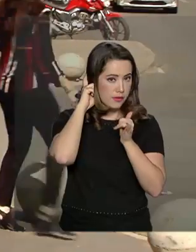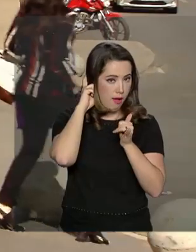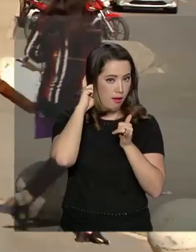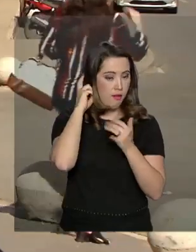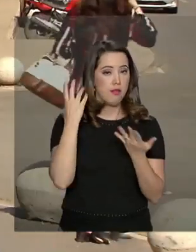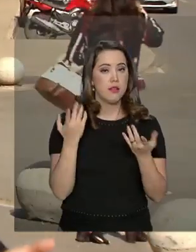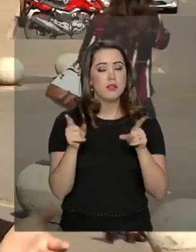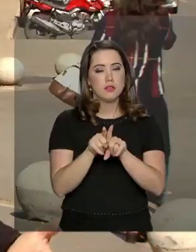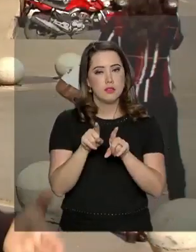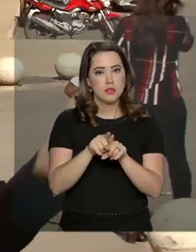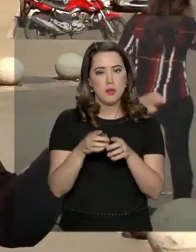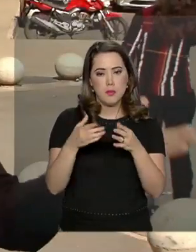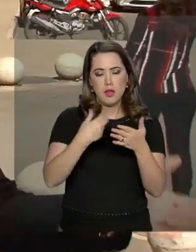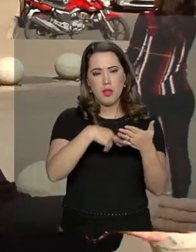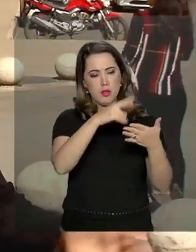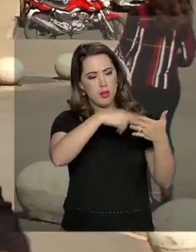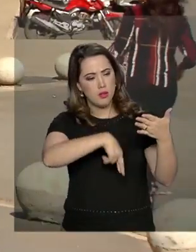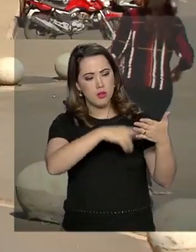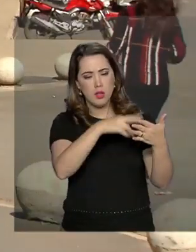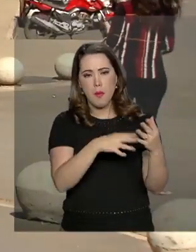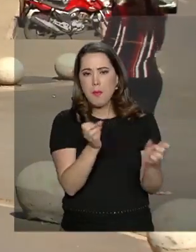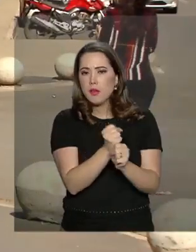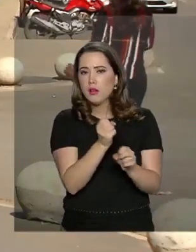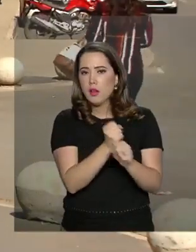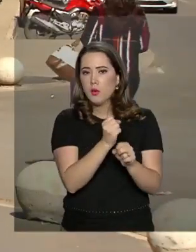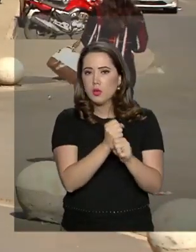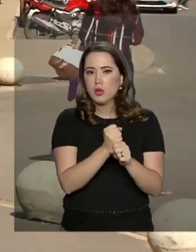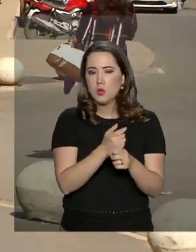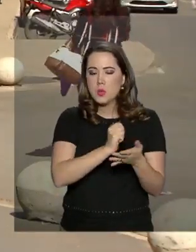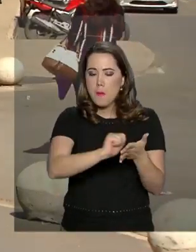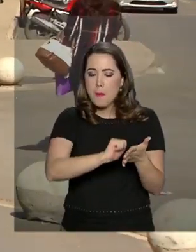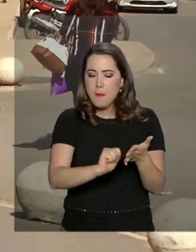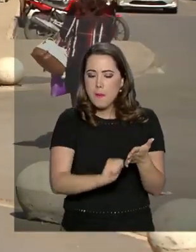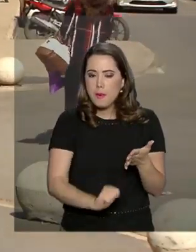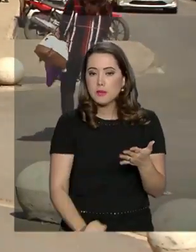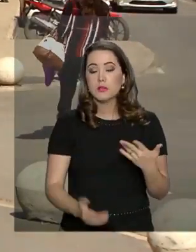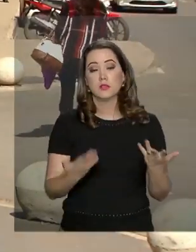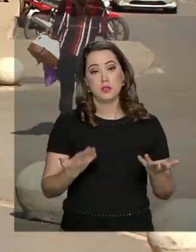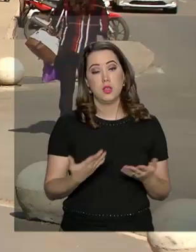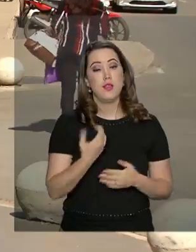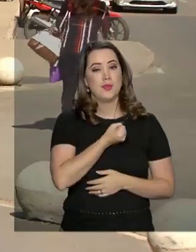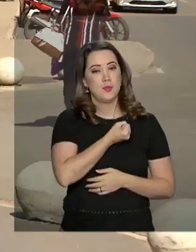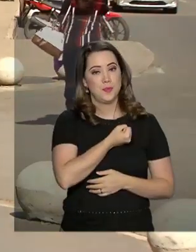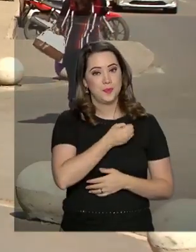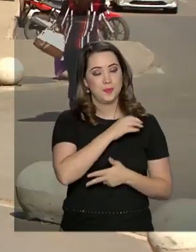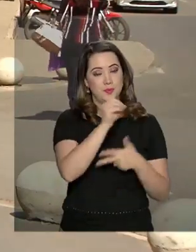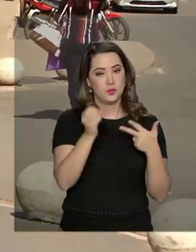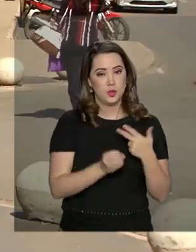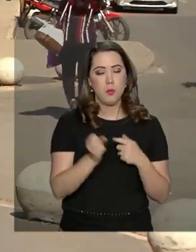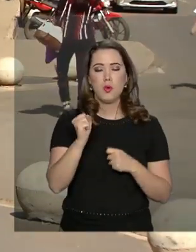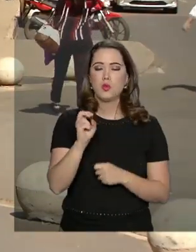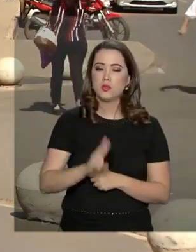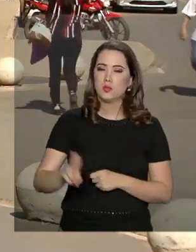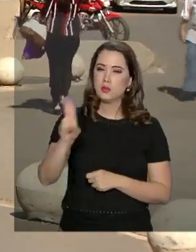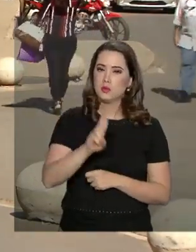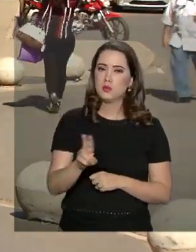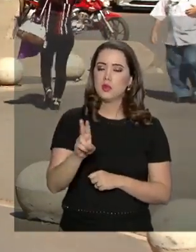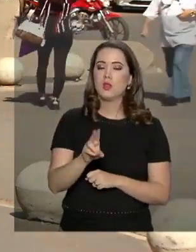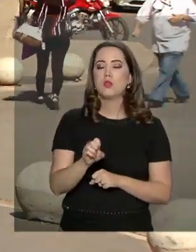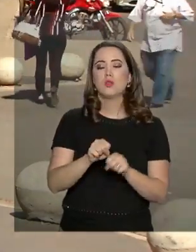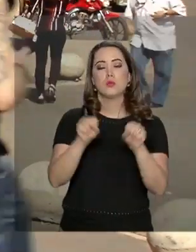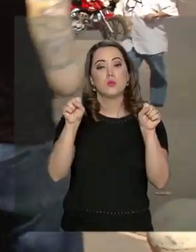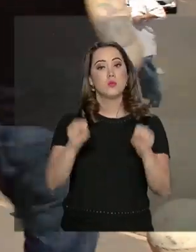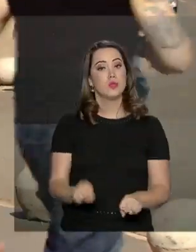final do caderno de questões para cálculos e linhas de rascunho para redação. As notas do Enem podem ser usadas no Sistema de